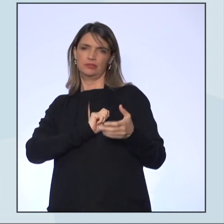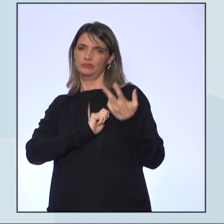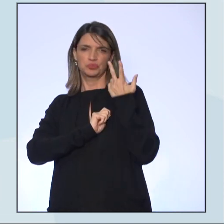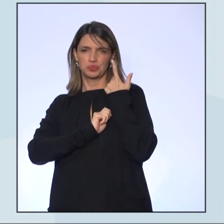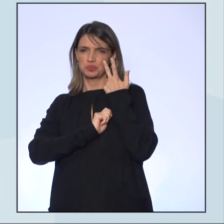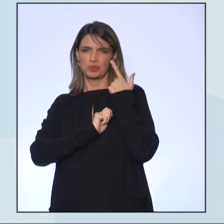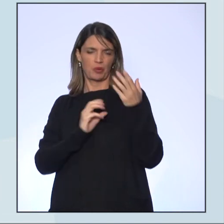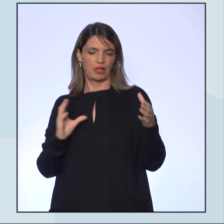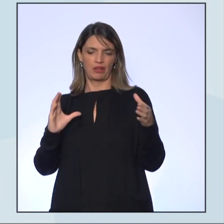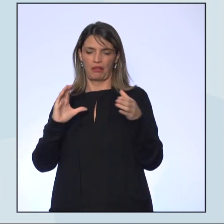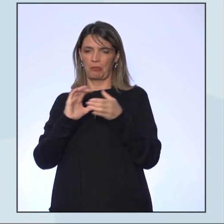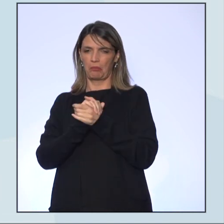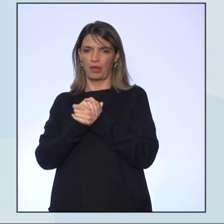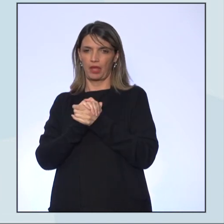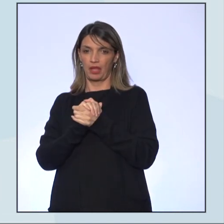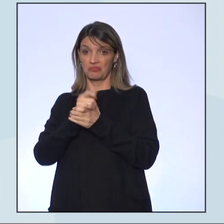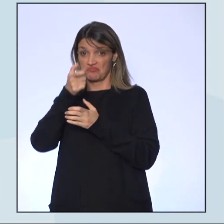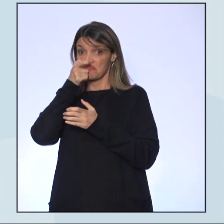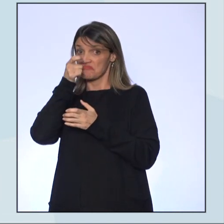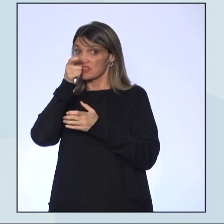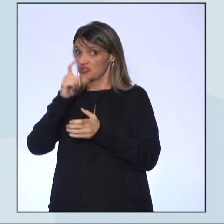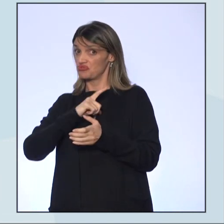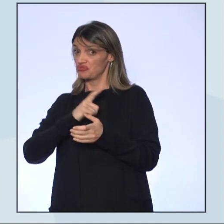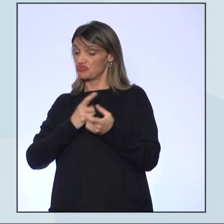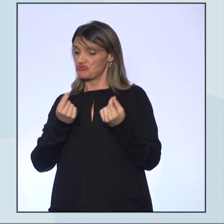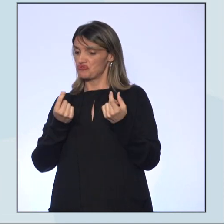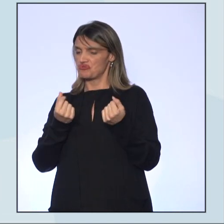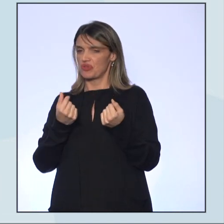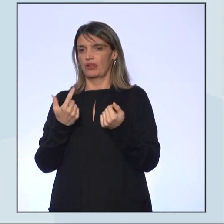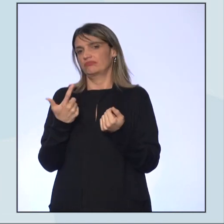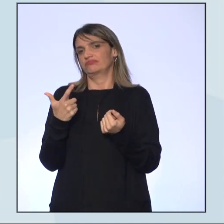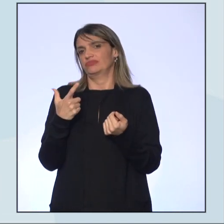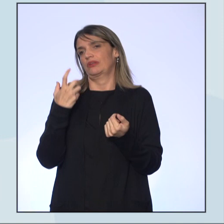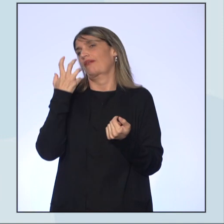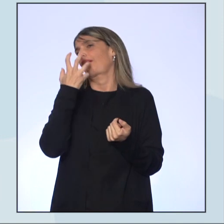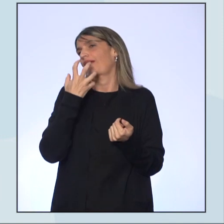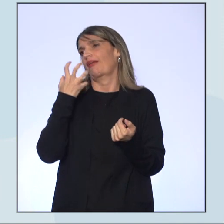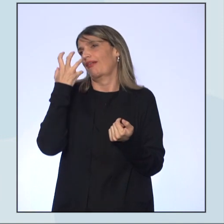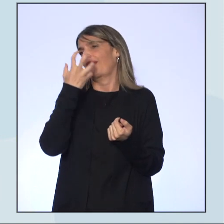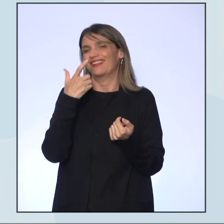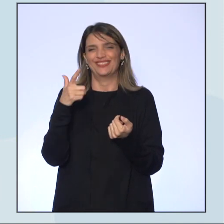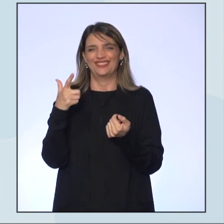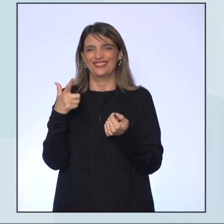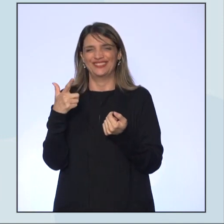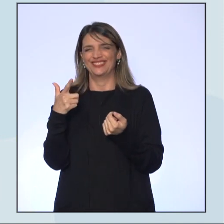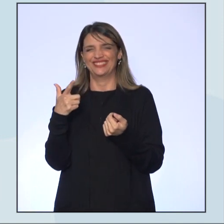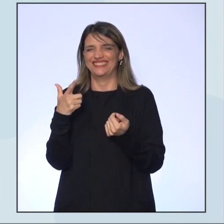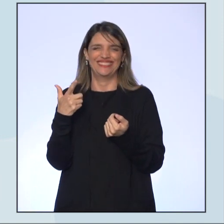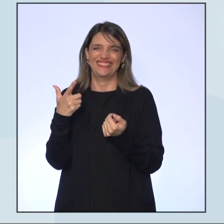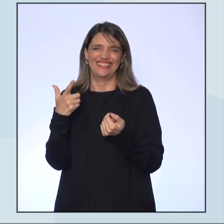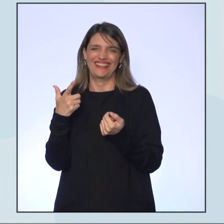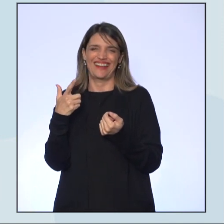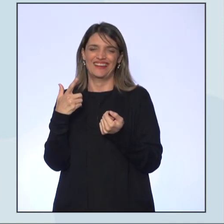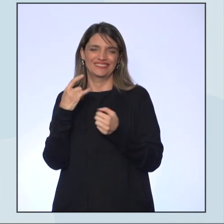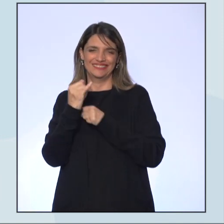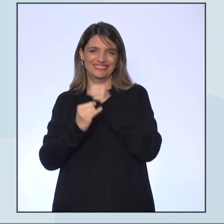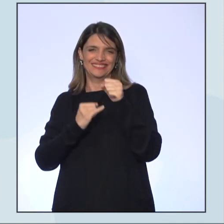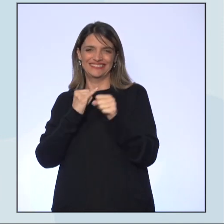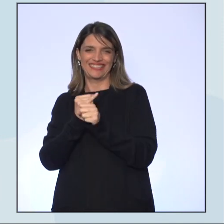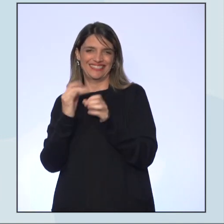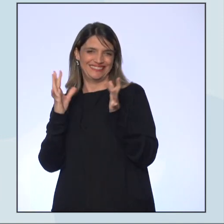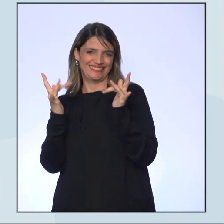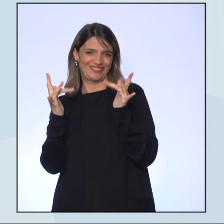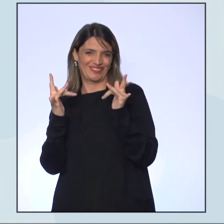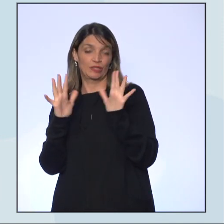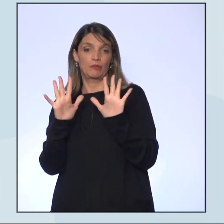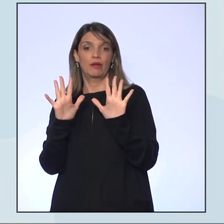esses casamentos por interesse, né? Então, ninguém se apaixonava, não tinha Tinder, né, professor? Não tinha Sim. nada disso. E os casamentos eram